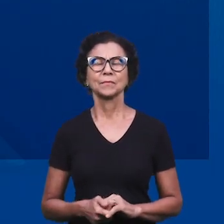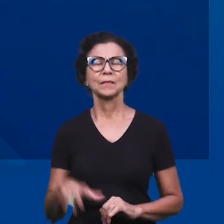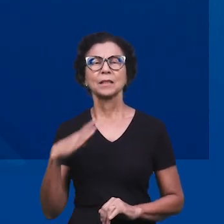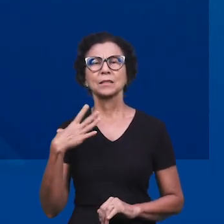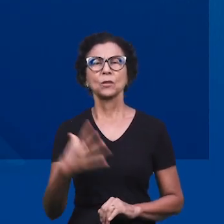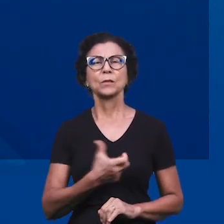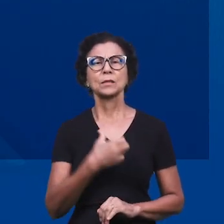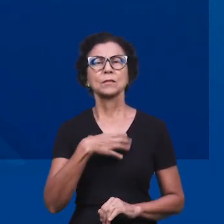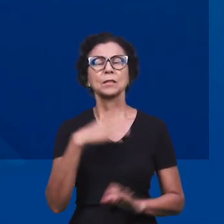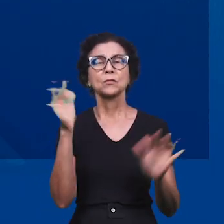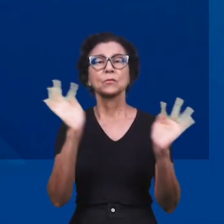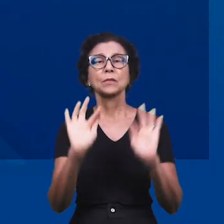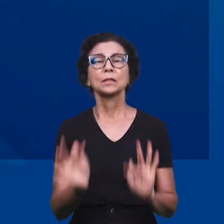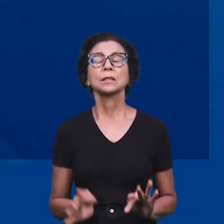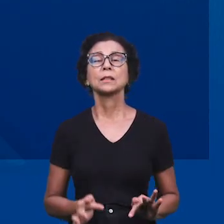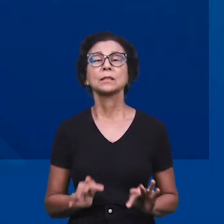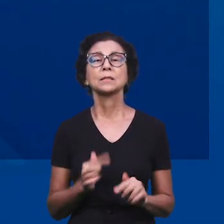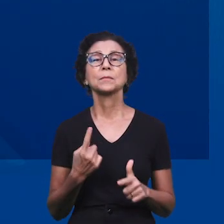Estamos